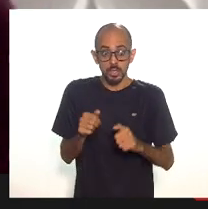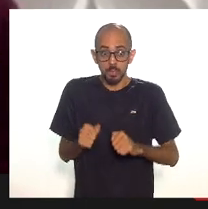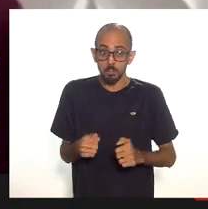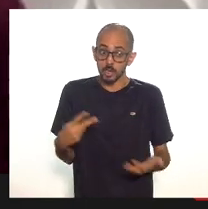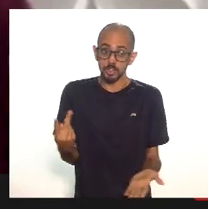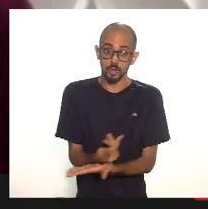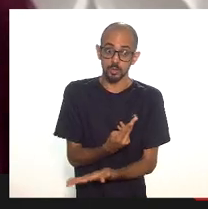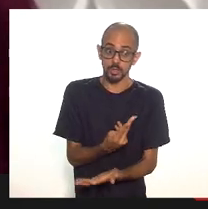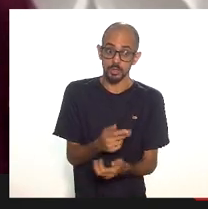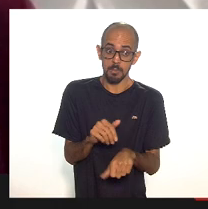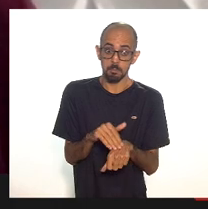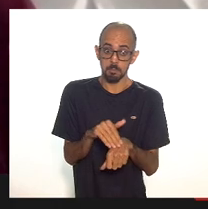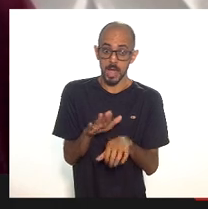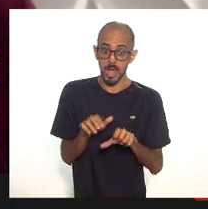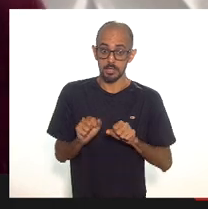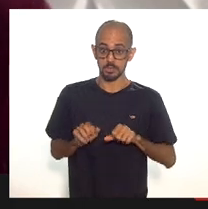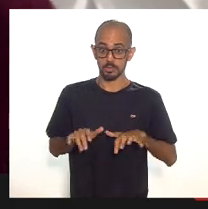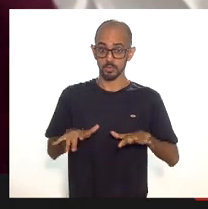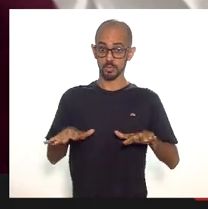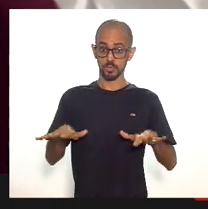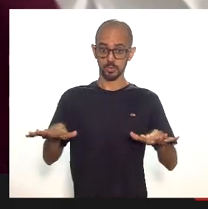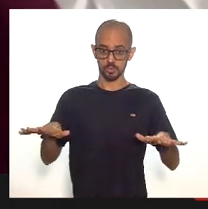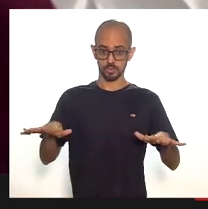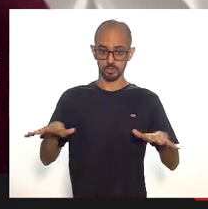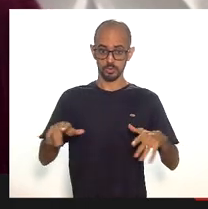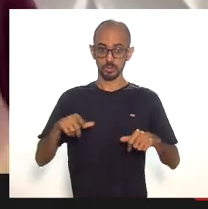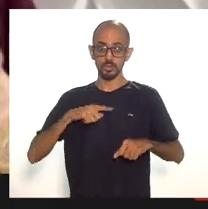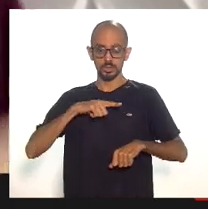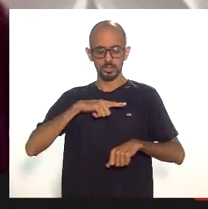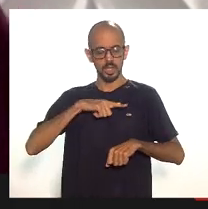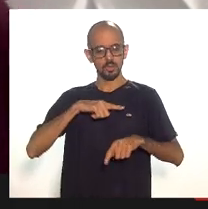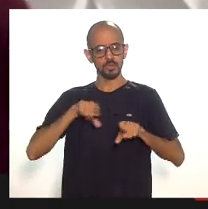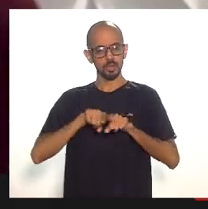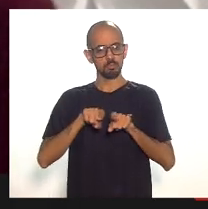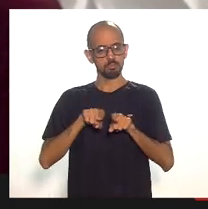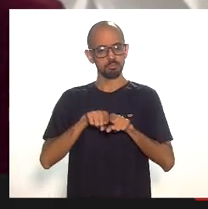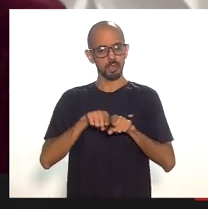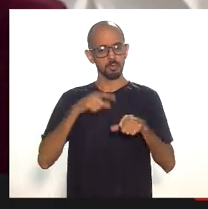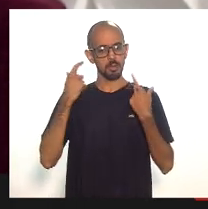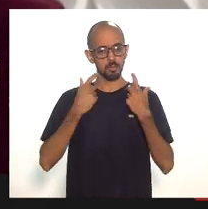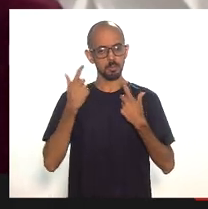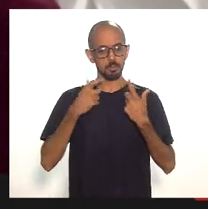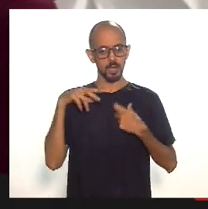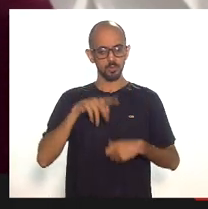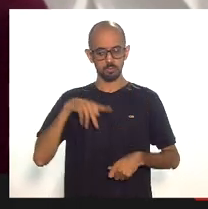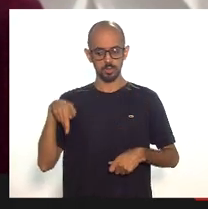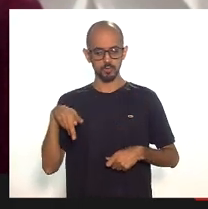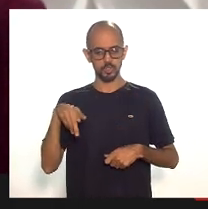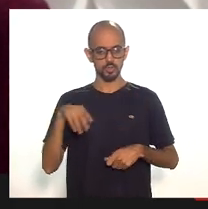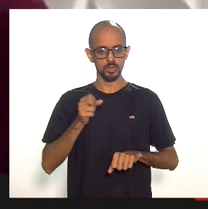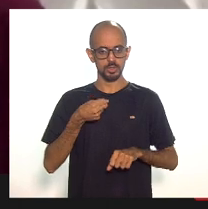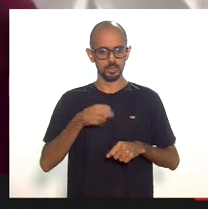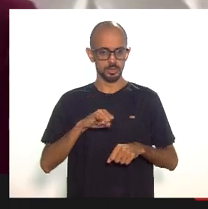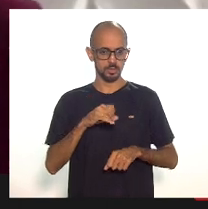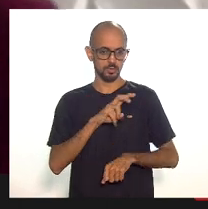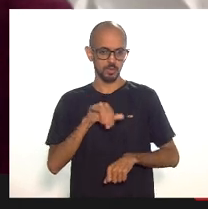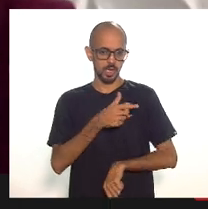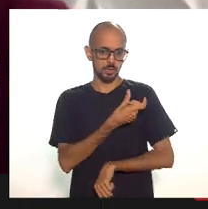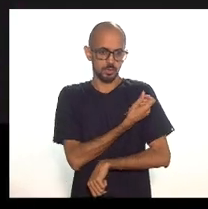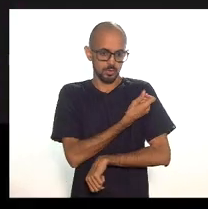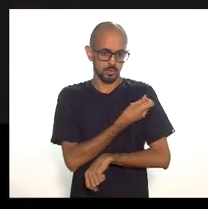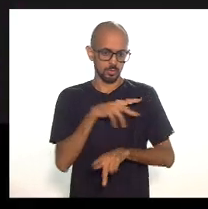da contaminação. E eu tenho uma preocupação com os professores, se está no radar da secretaria a vacinação dos